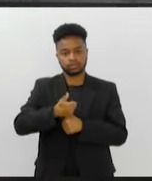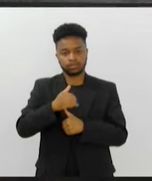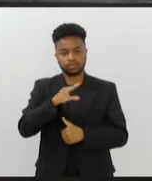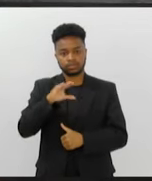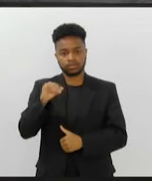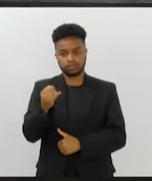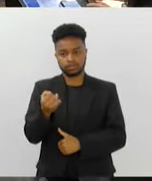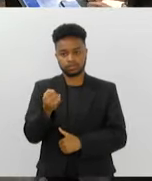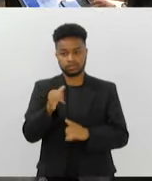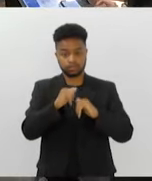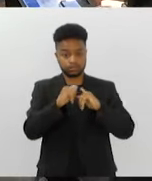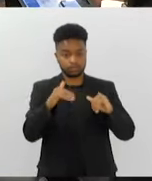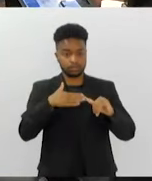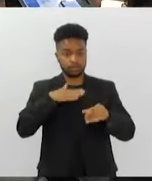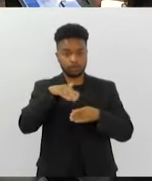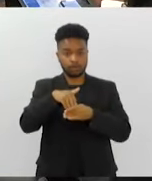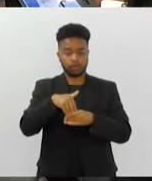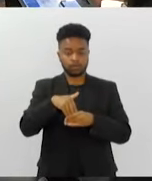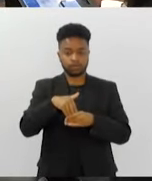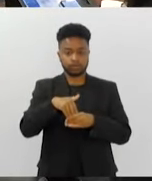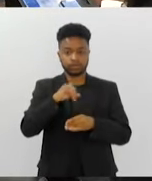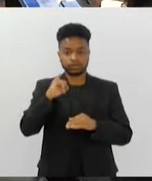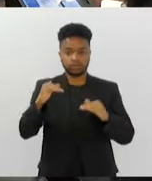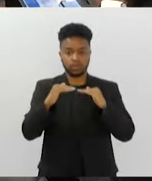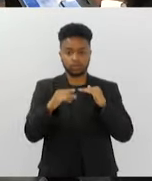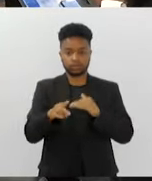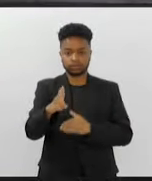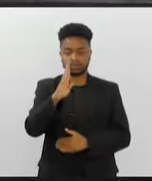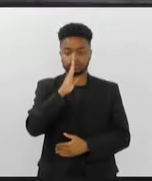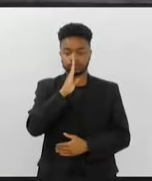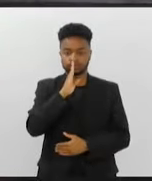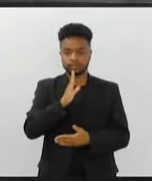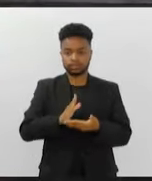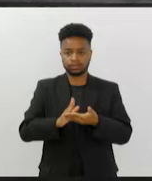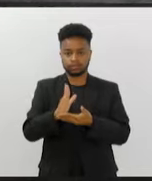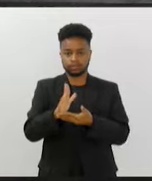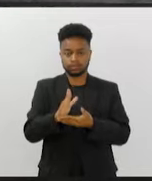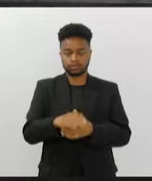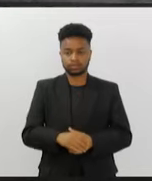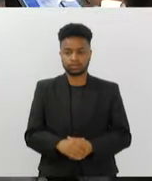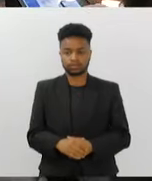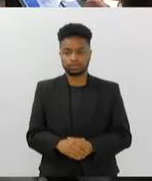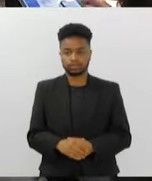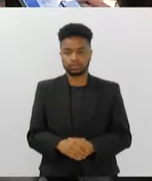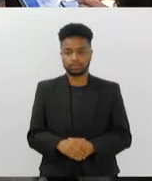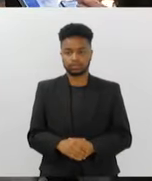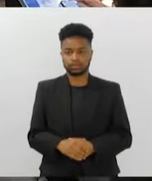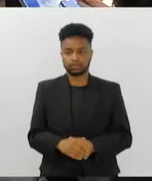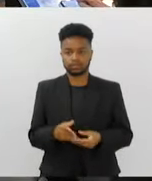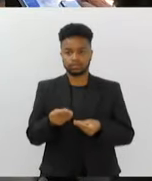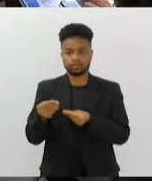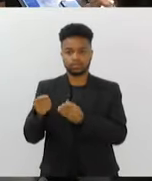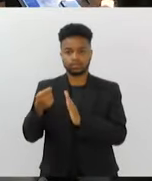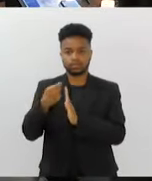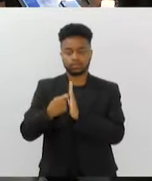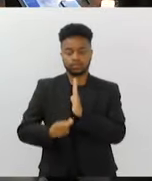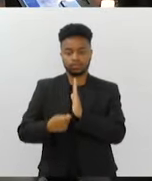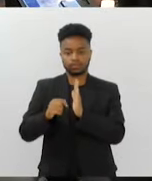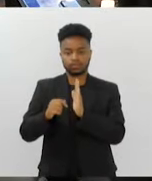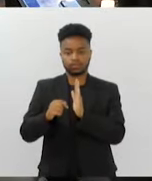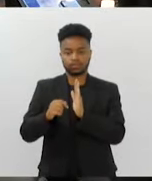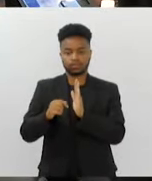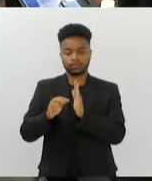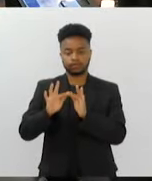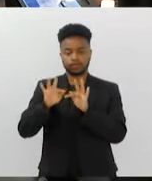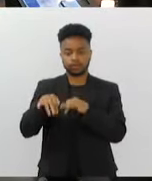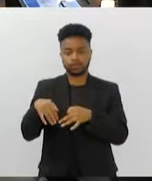CCJ. Declaração senhores, de voto, presidente. Senhores que aprovam, permaneçam como estão. Aprovado. Vai a redação do vencido para a segunda